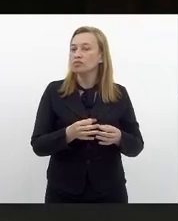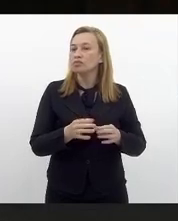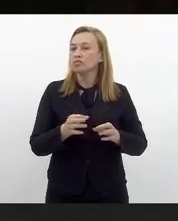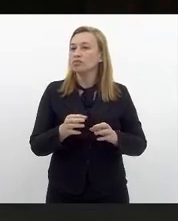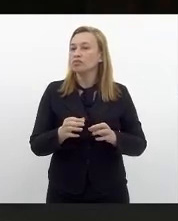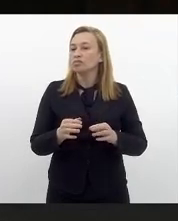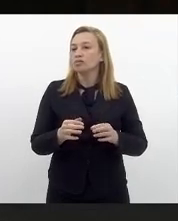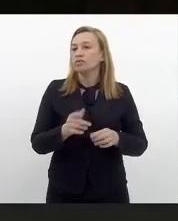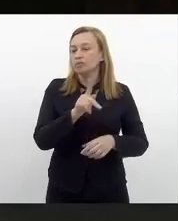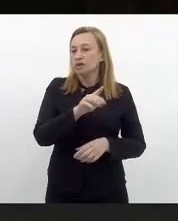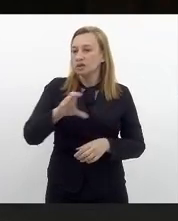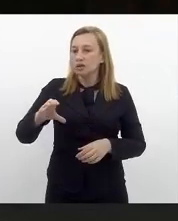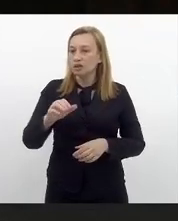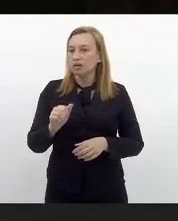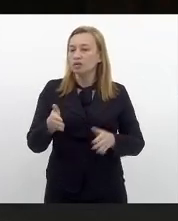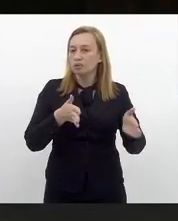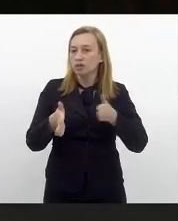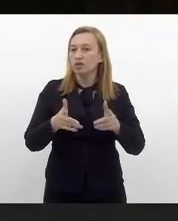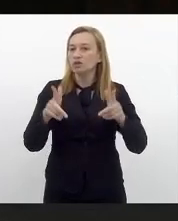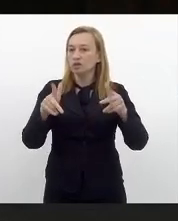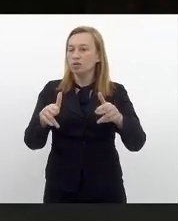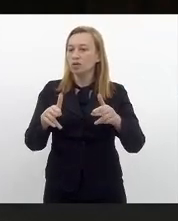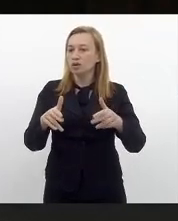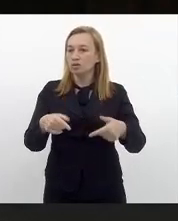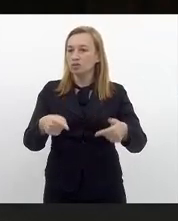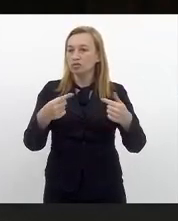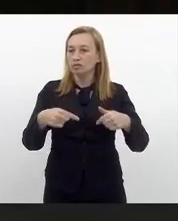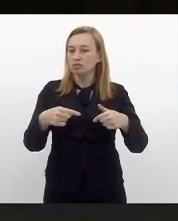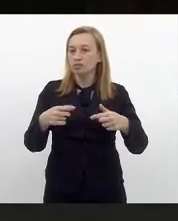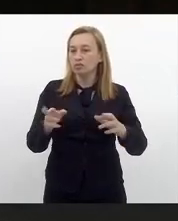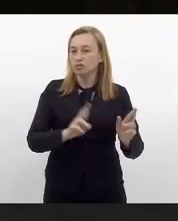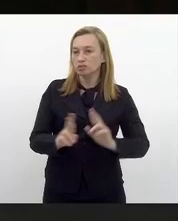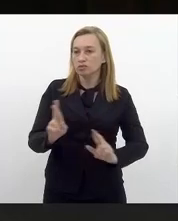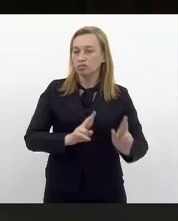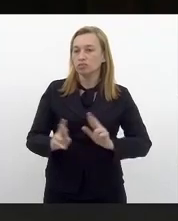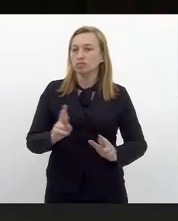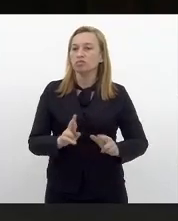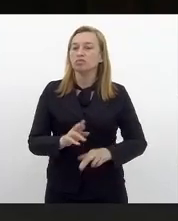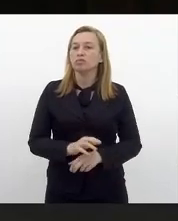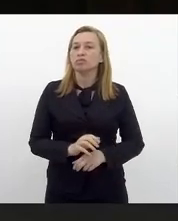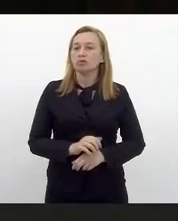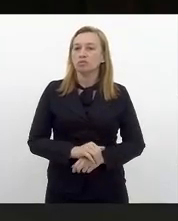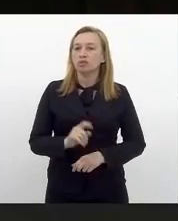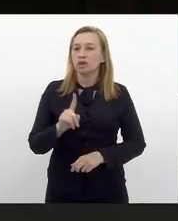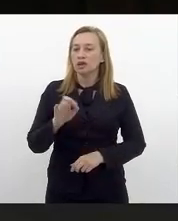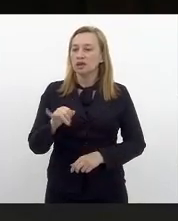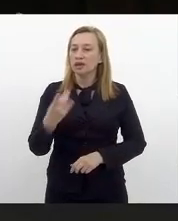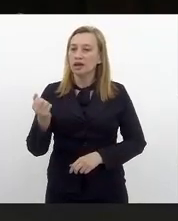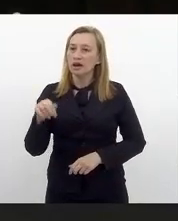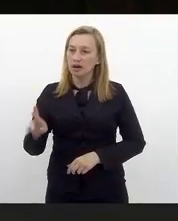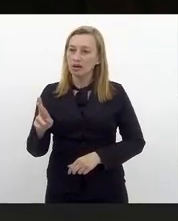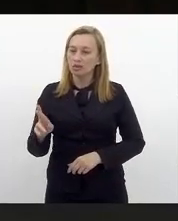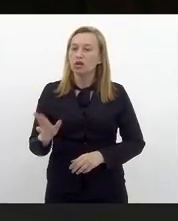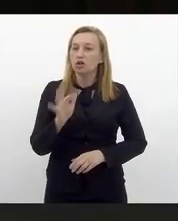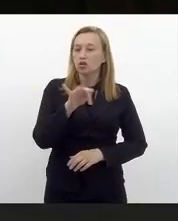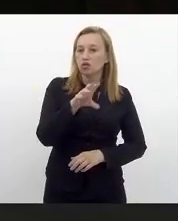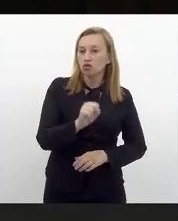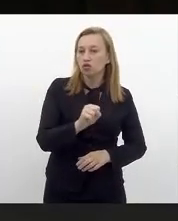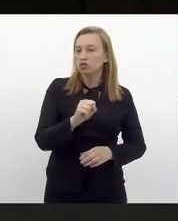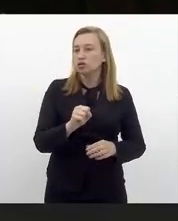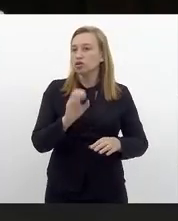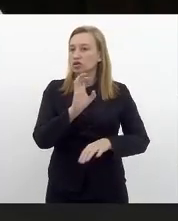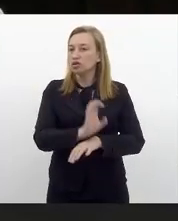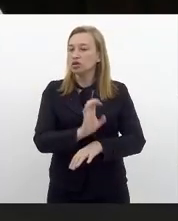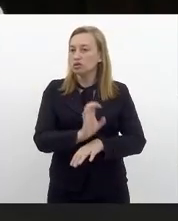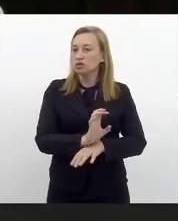variação do IPCA o período dos abaixo relacionados a linear fundo Estadual de